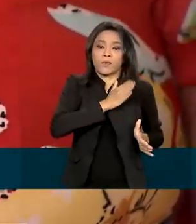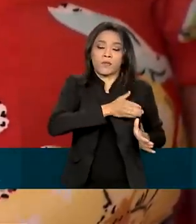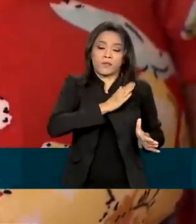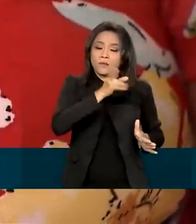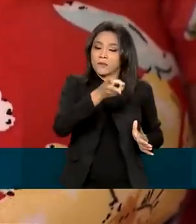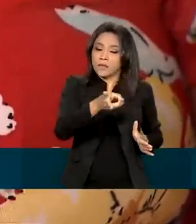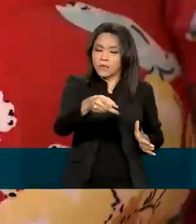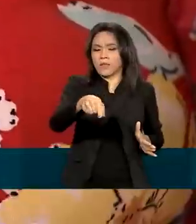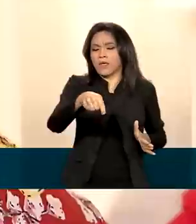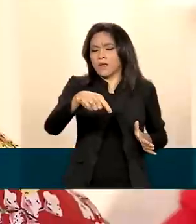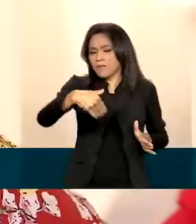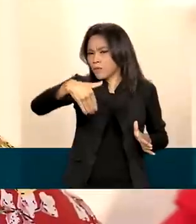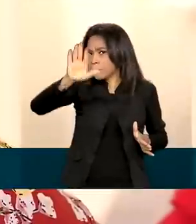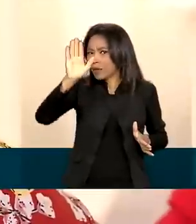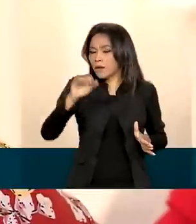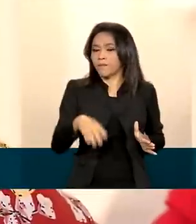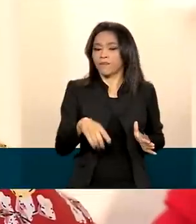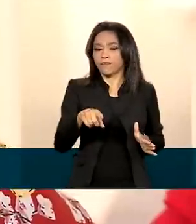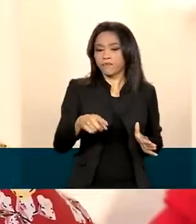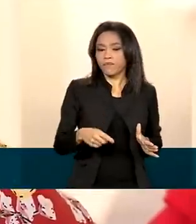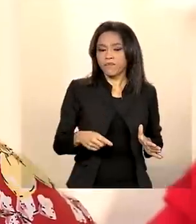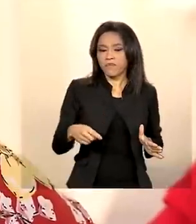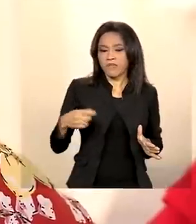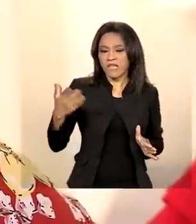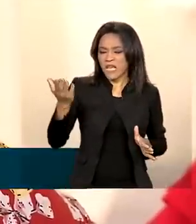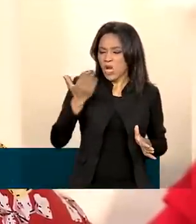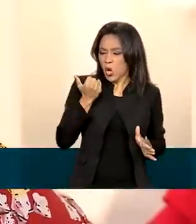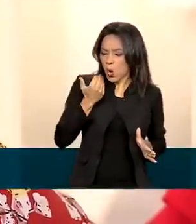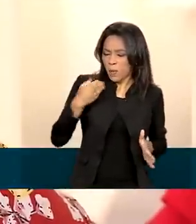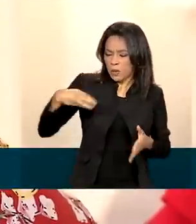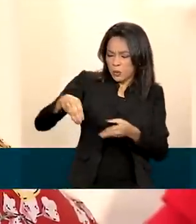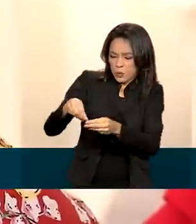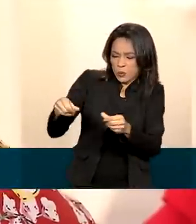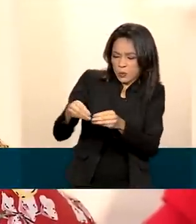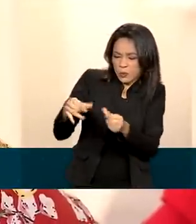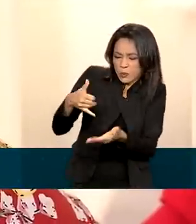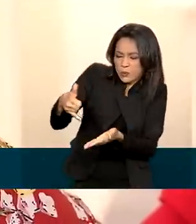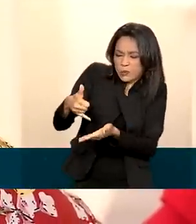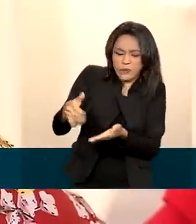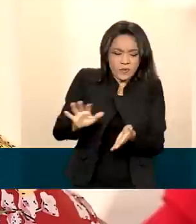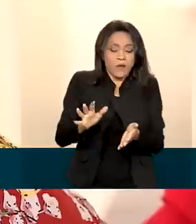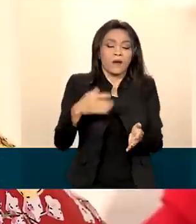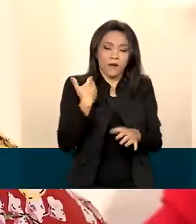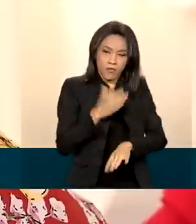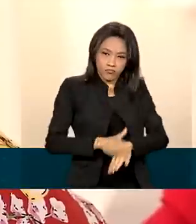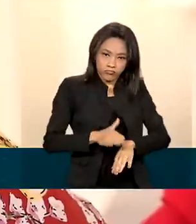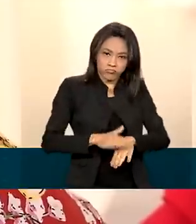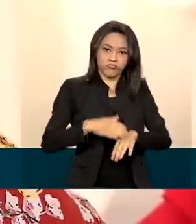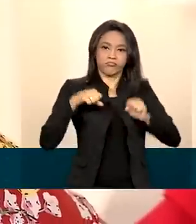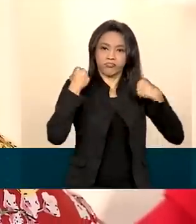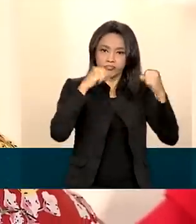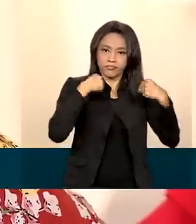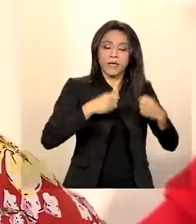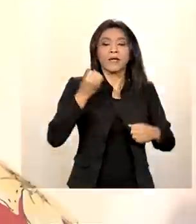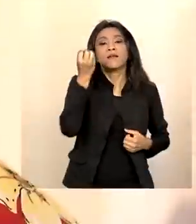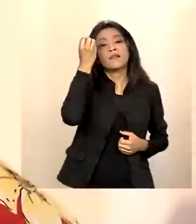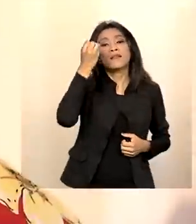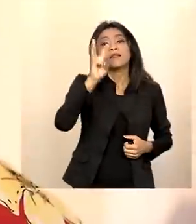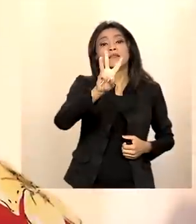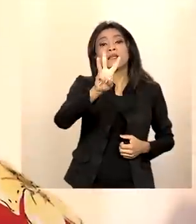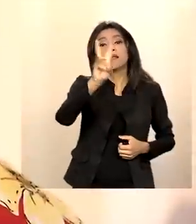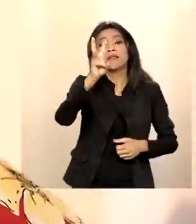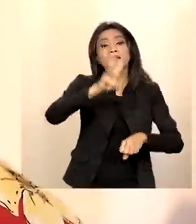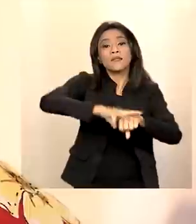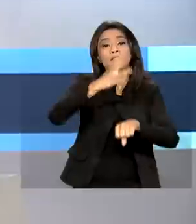além dos exames médicos. Não como nada grave, nem gordura, faço exercício, ginástica 3 vezes na semana.